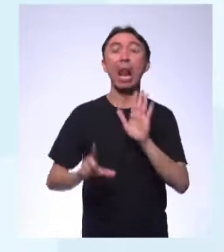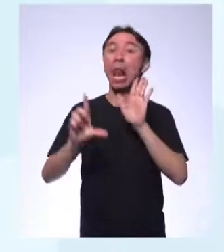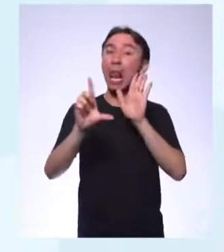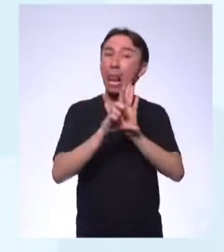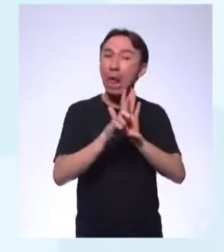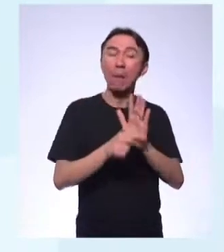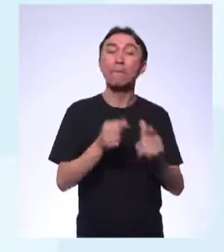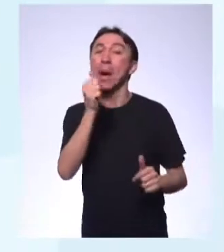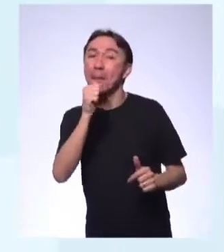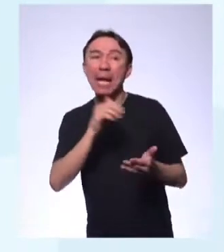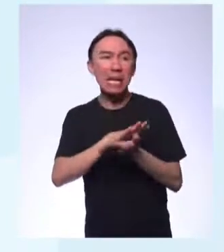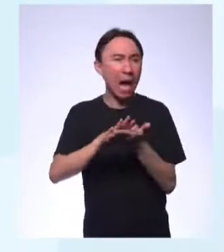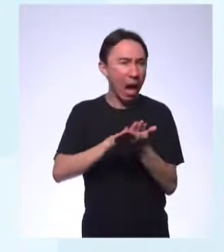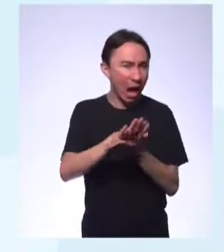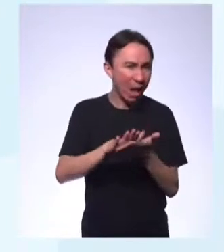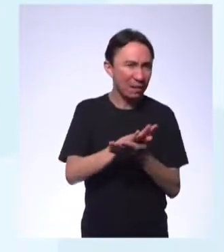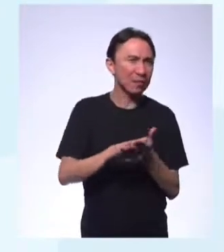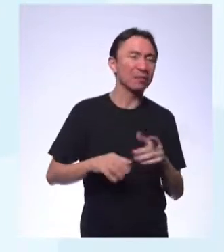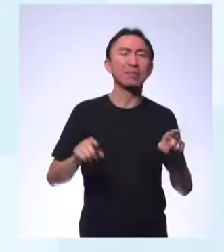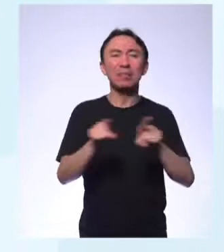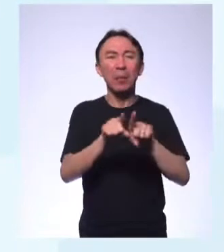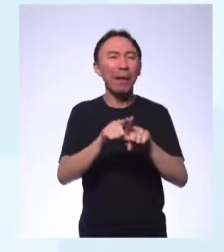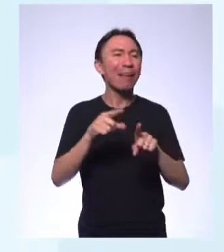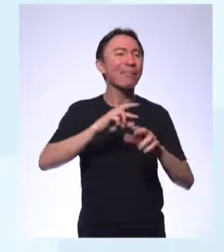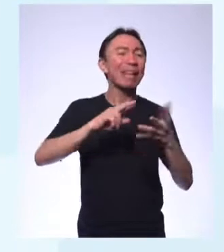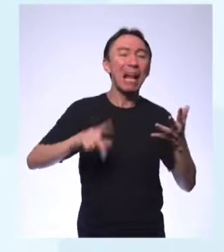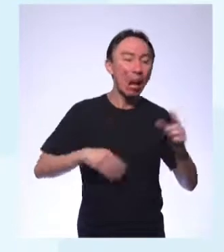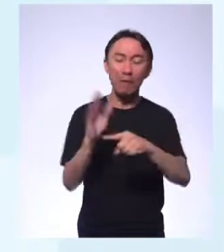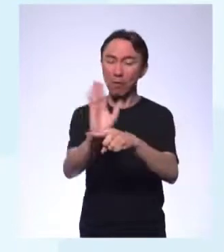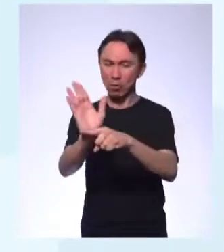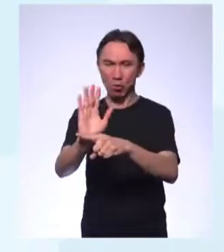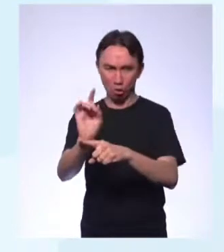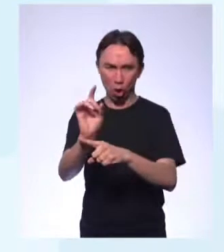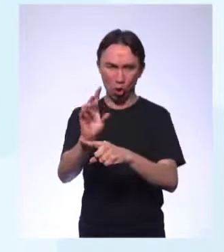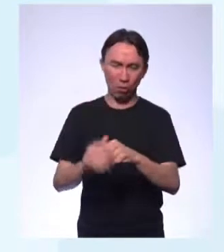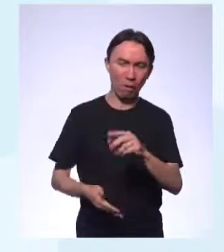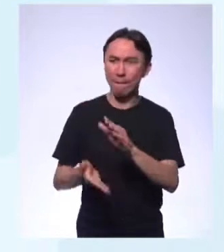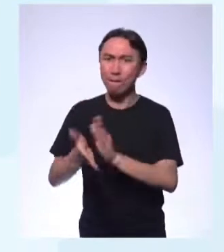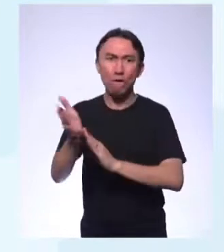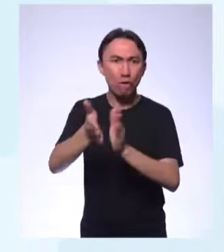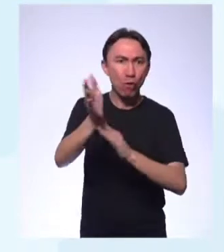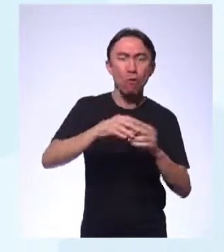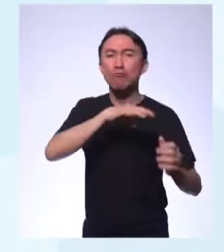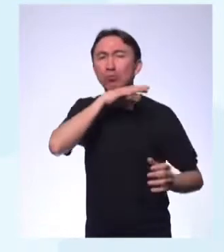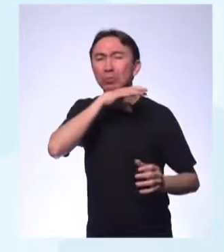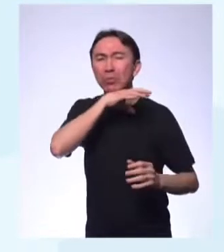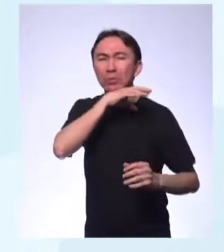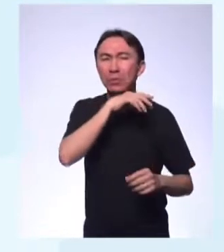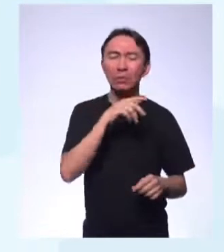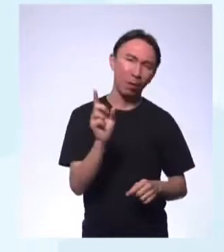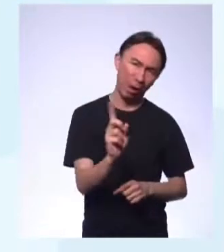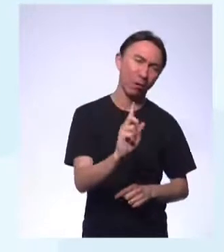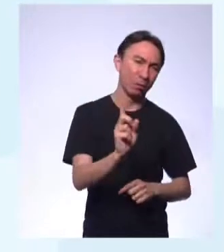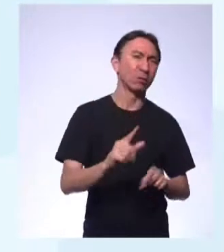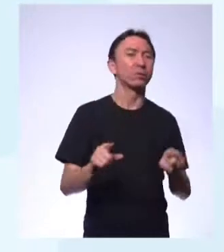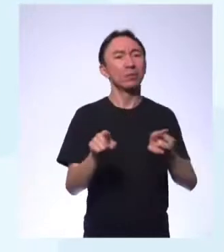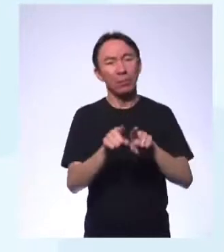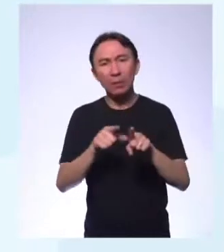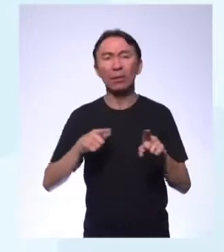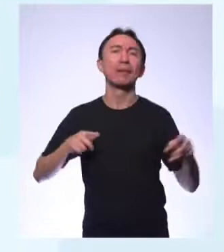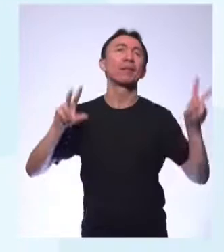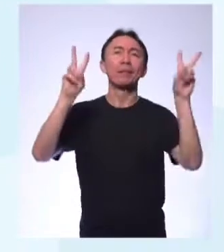O filme não se prende apenas à fuga das criaturas, mas por meio desse acontecimento trata de